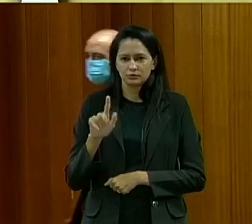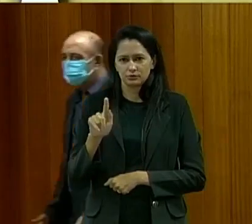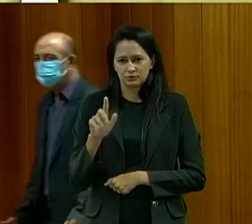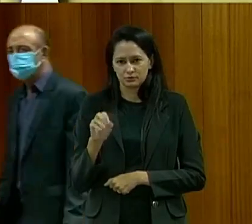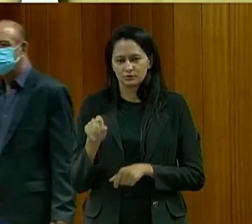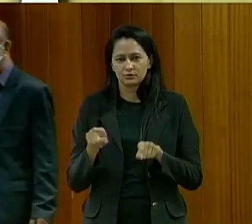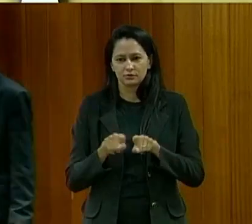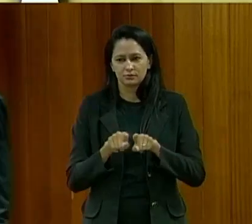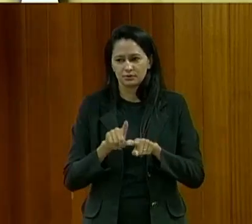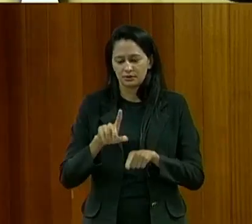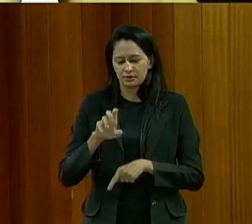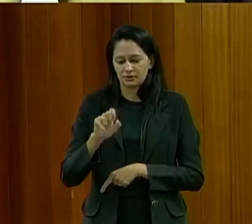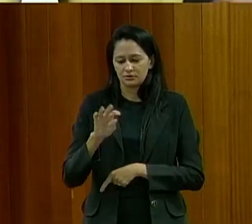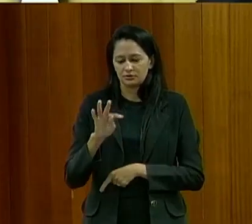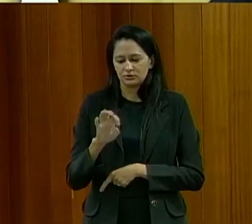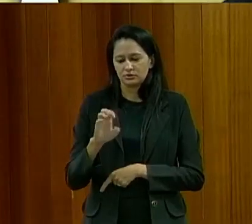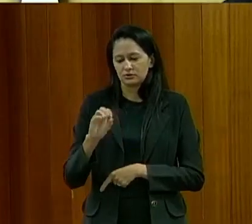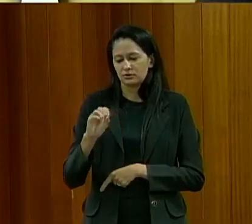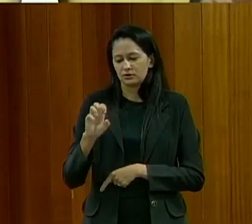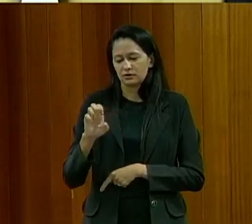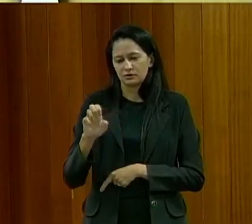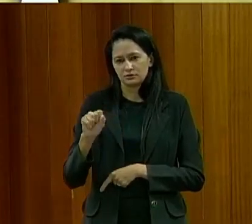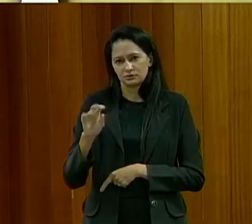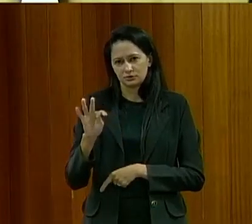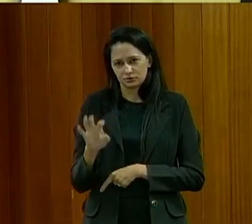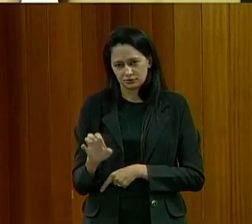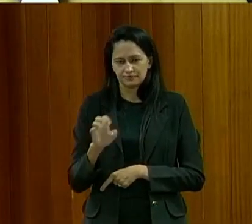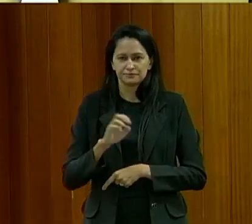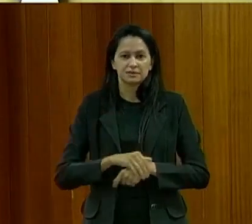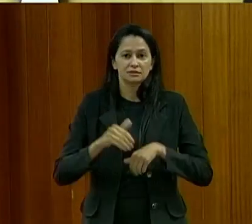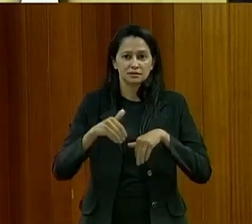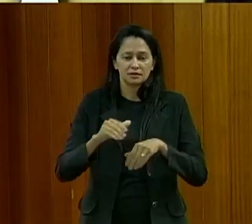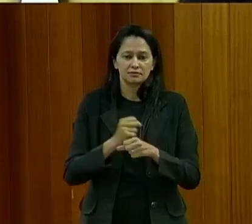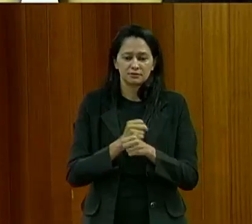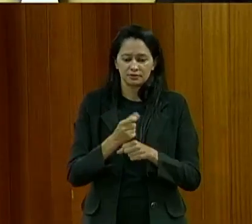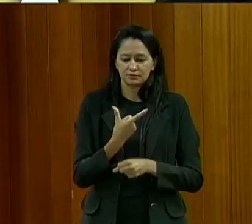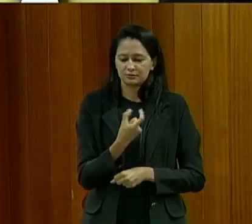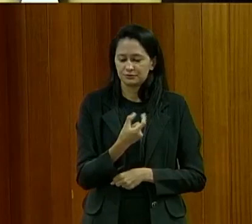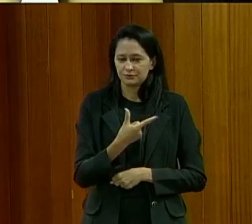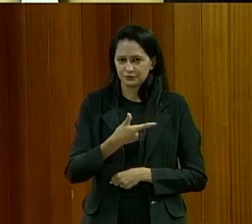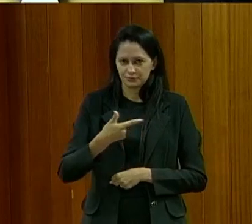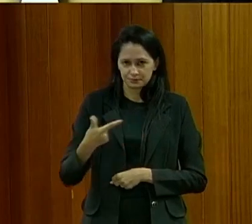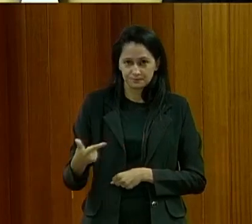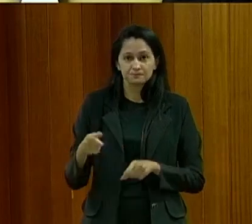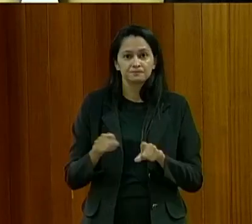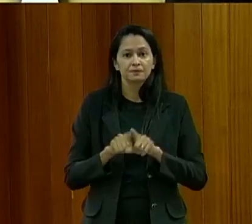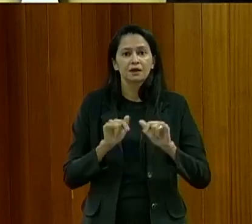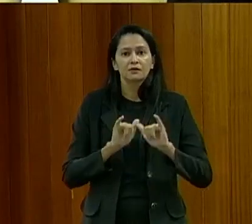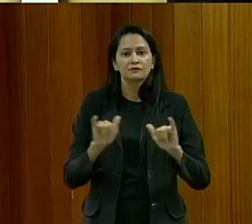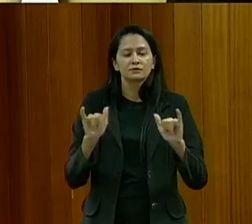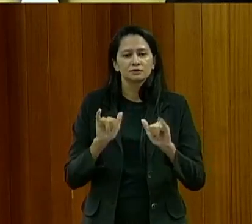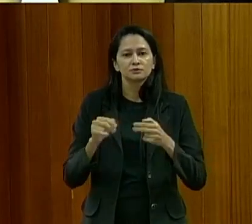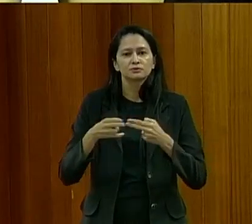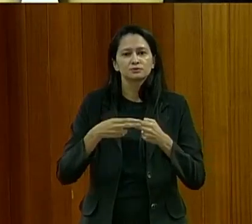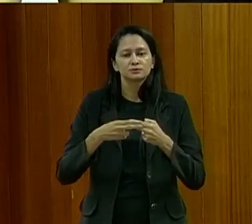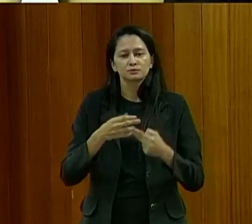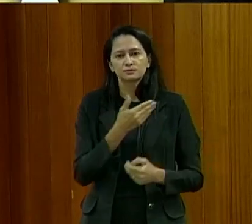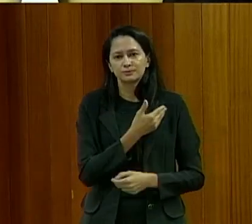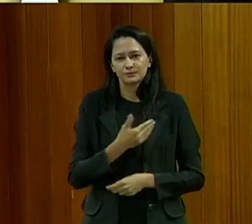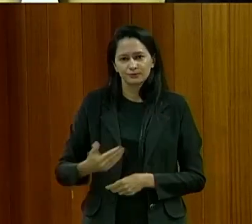de número 327, de 20 de setembro de 2022, que dispõe sobre a declaração de utilidade pública